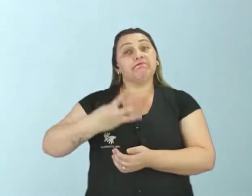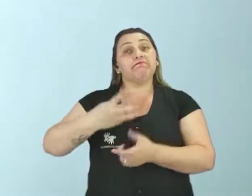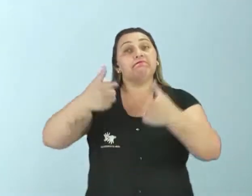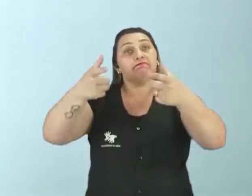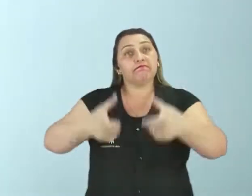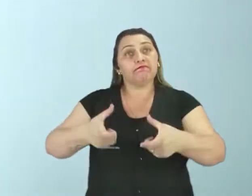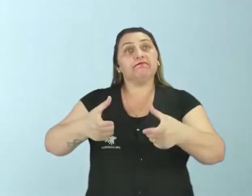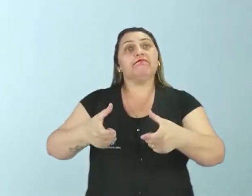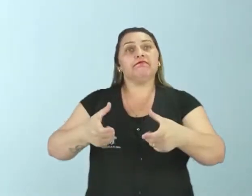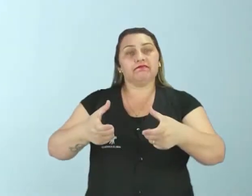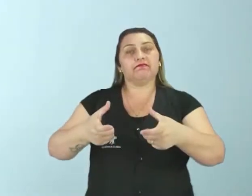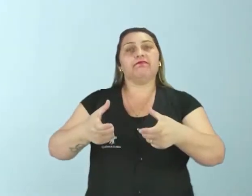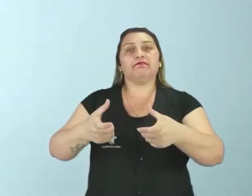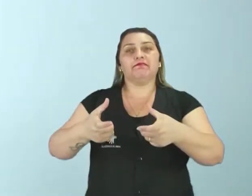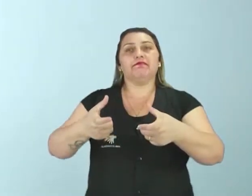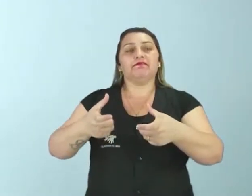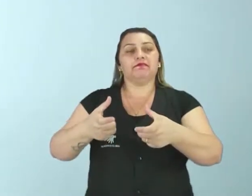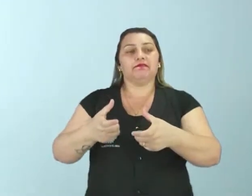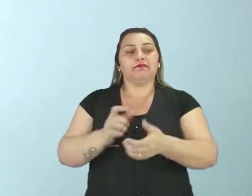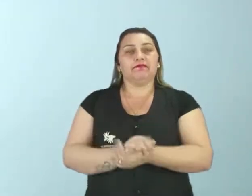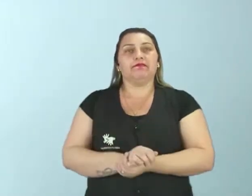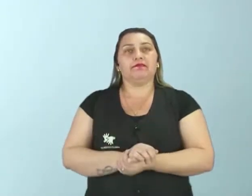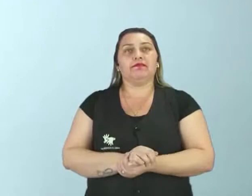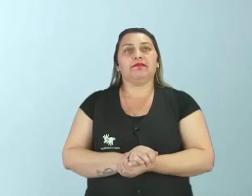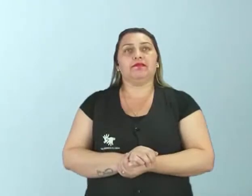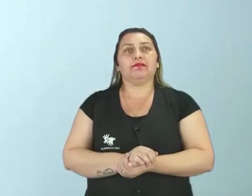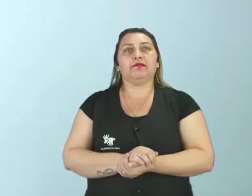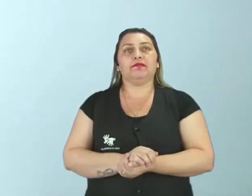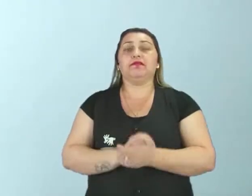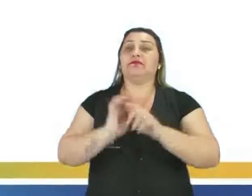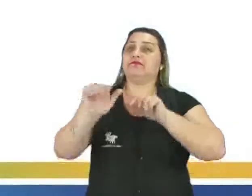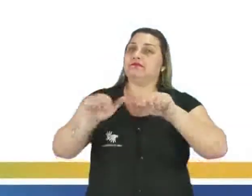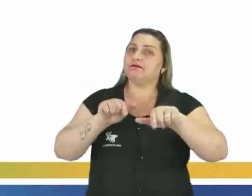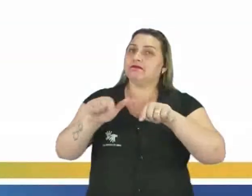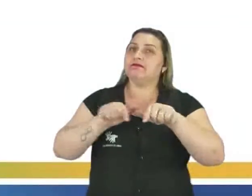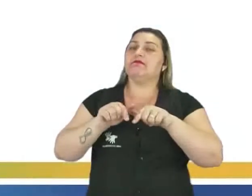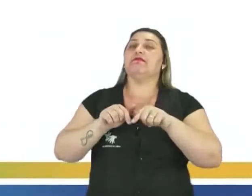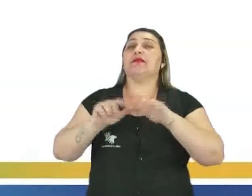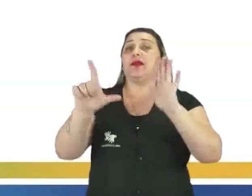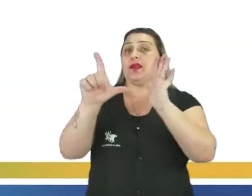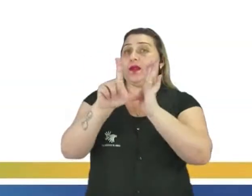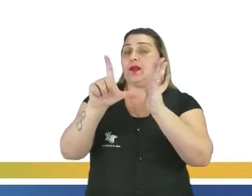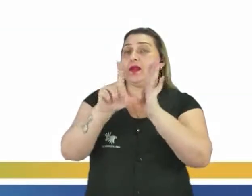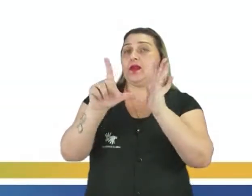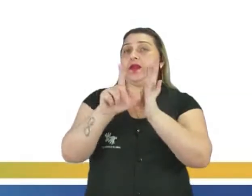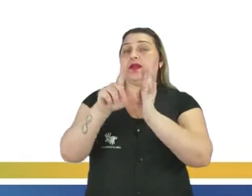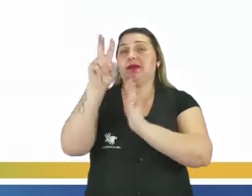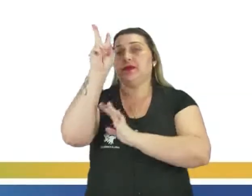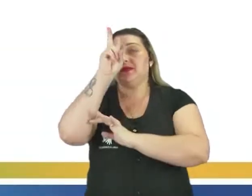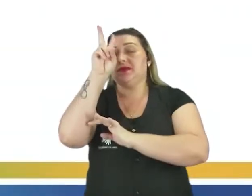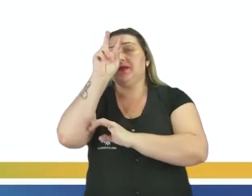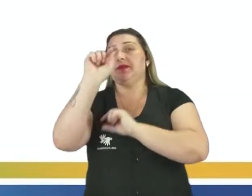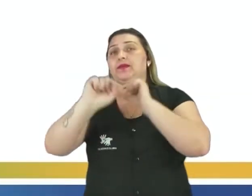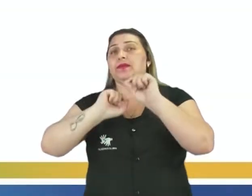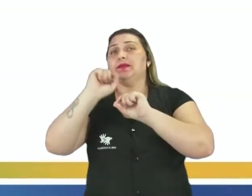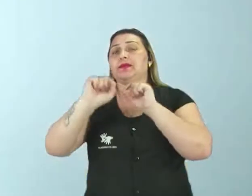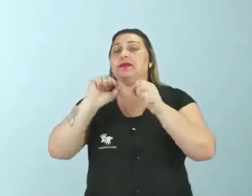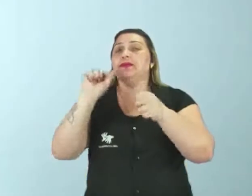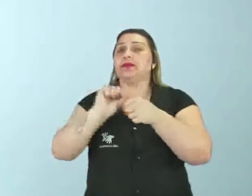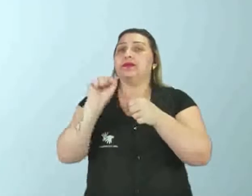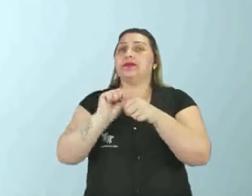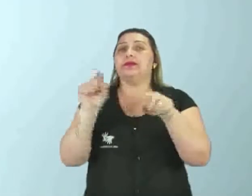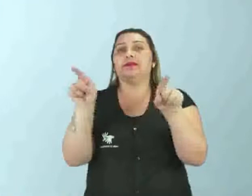terciário, que é justamente nos serviços, lojas. Lembrando que fazem